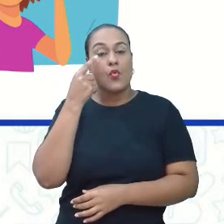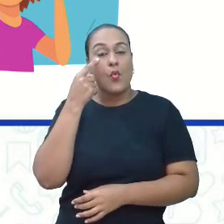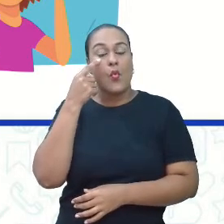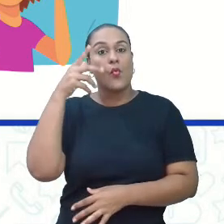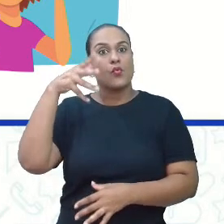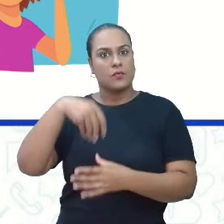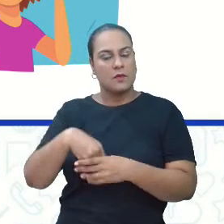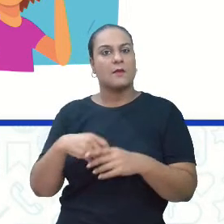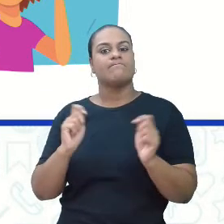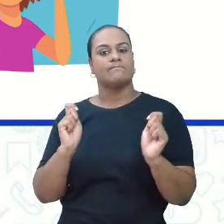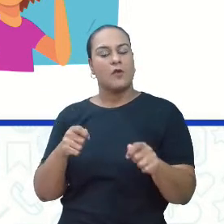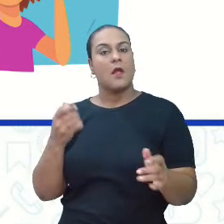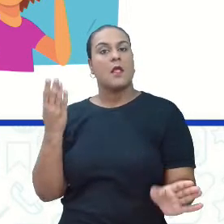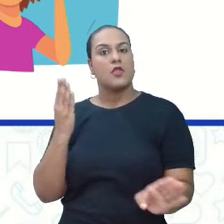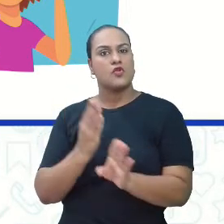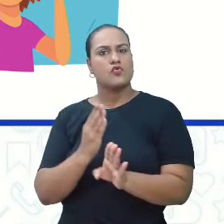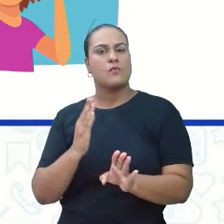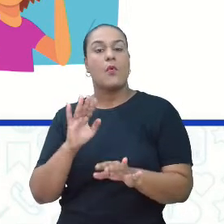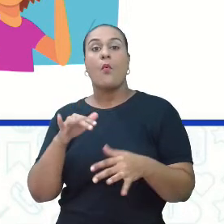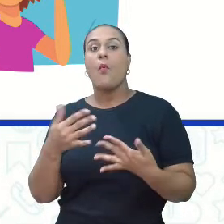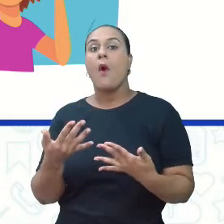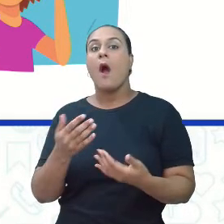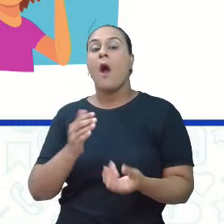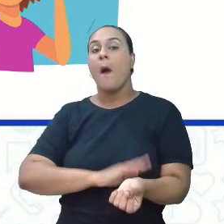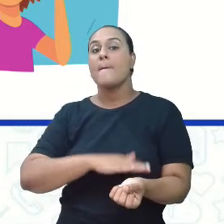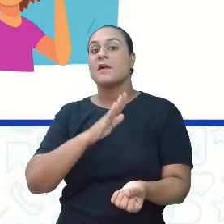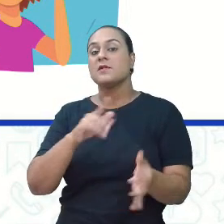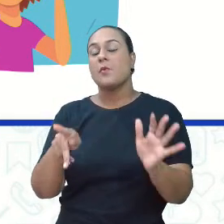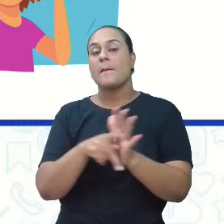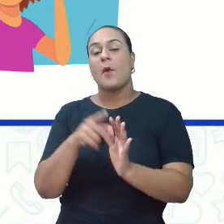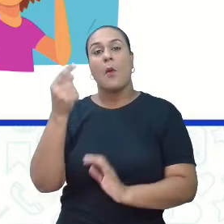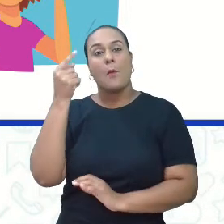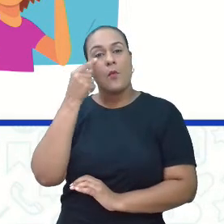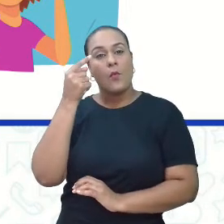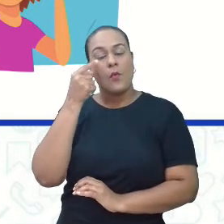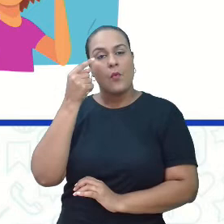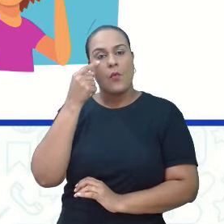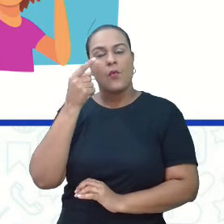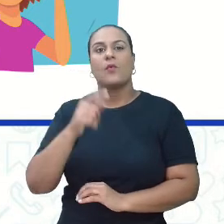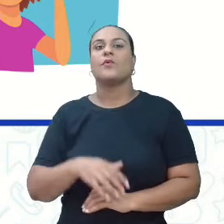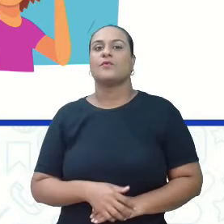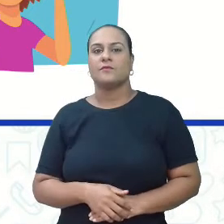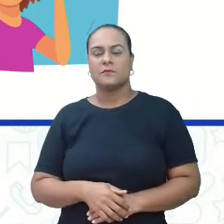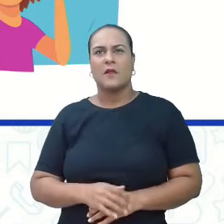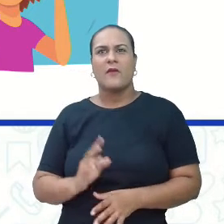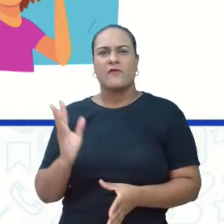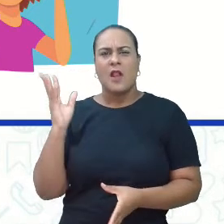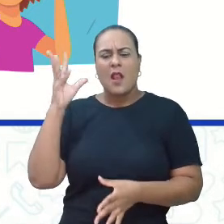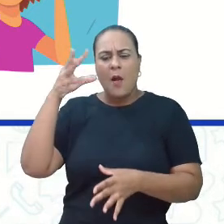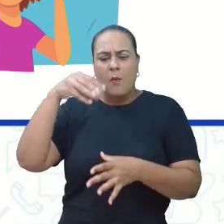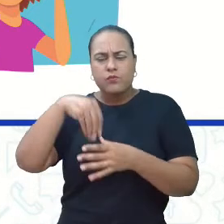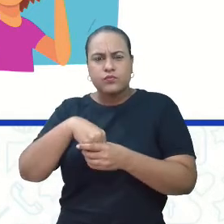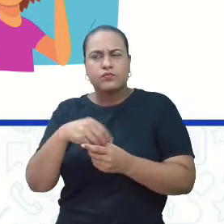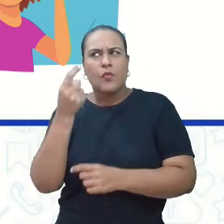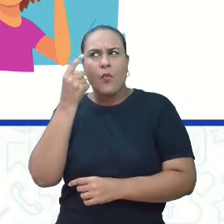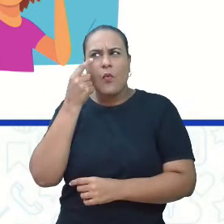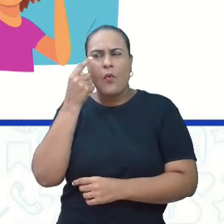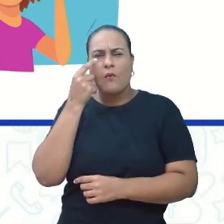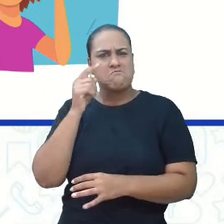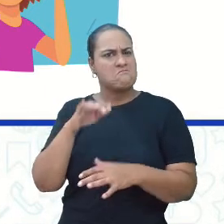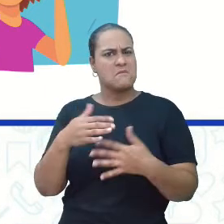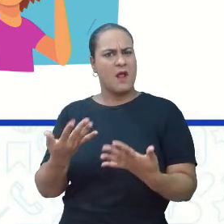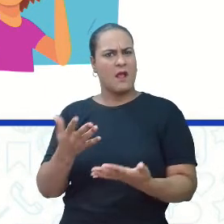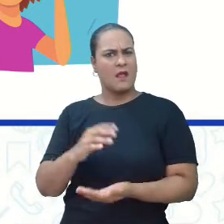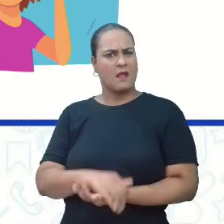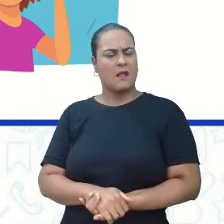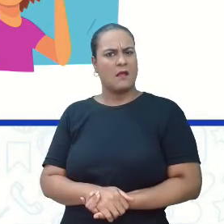Ele consegue descobrir qual é a pressão do olho, ele consegue dar uma olhadinha aí no fundo do olho. Professora, para que saber o fundo do